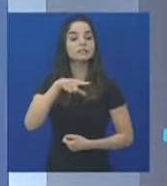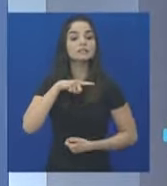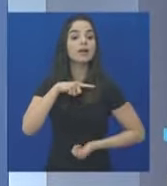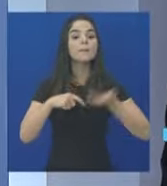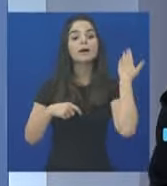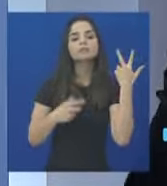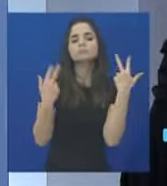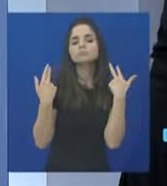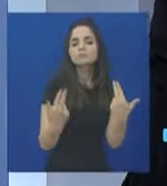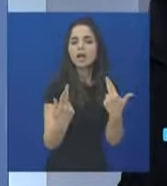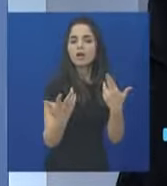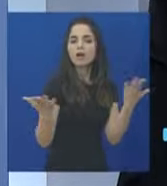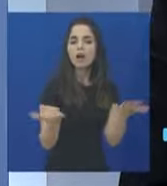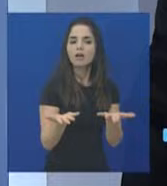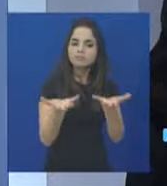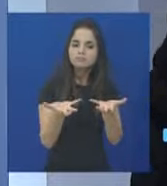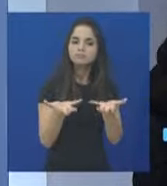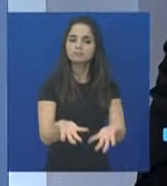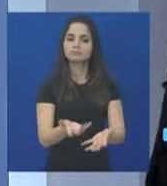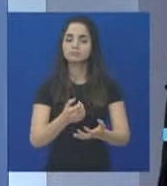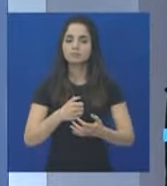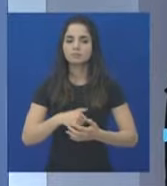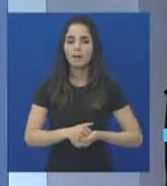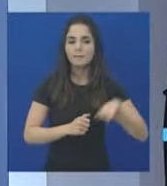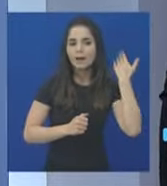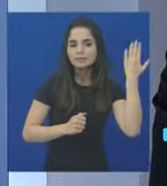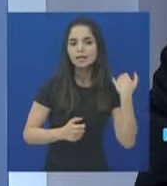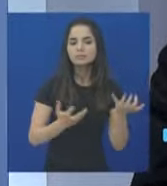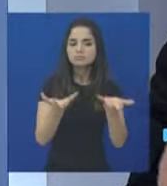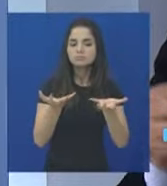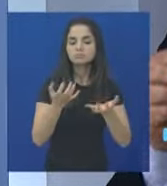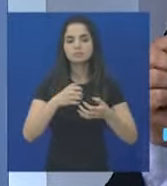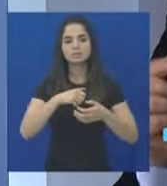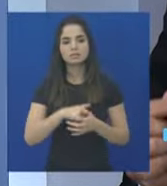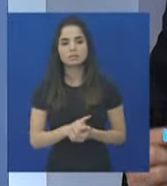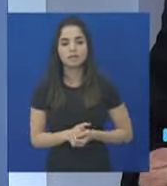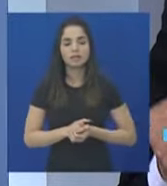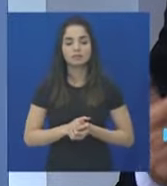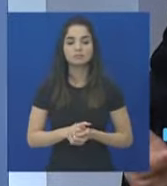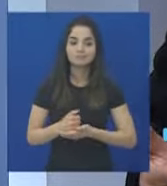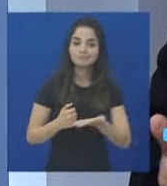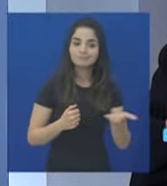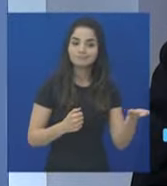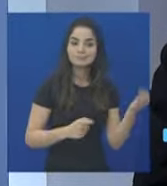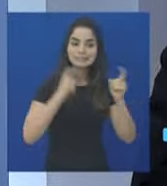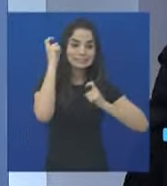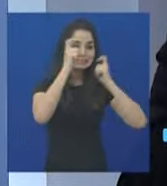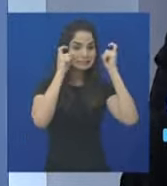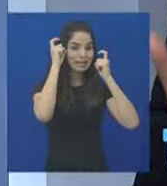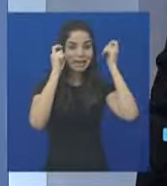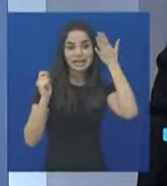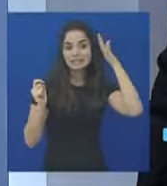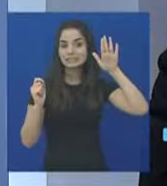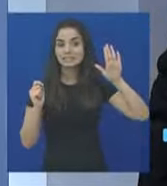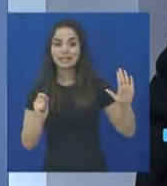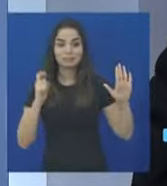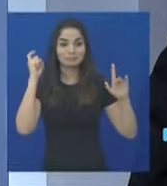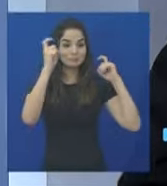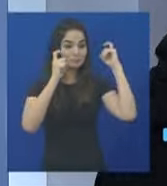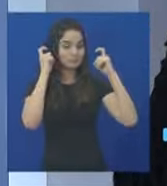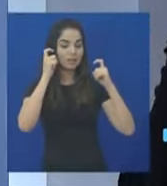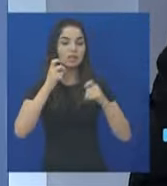passado, os benefícios que tinha no passado. E isso leva alguns candidatos ao desespero. Então, eu vou voltar